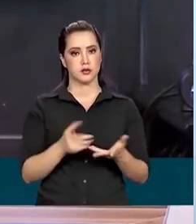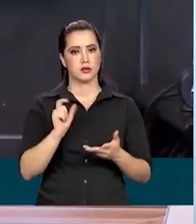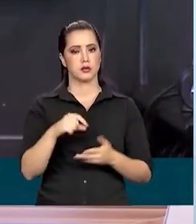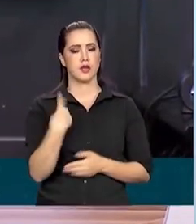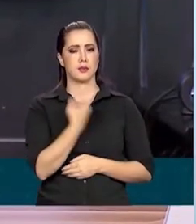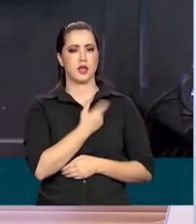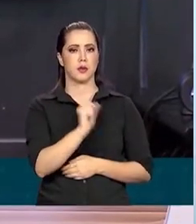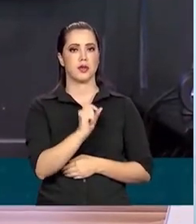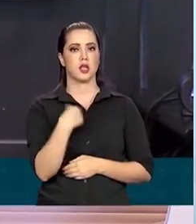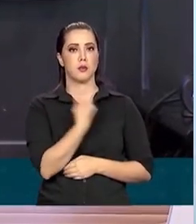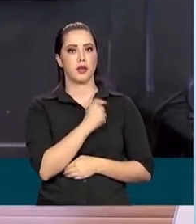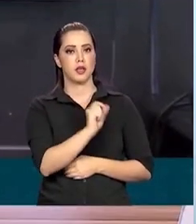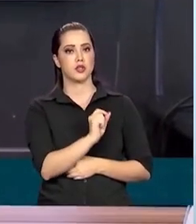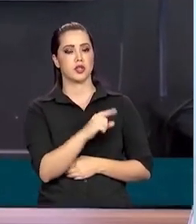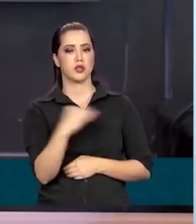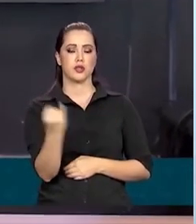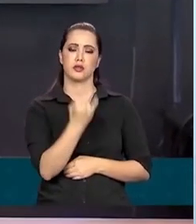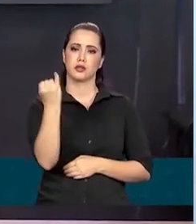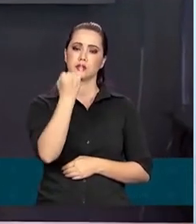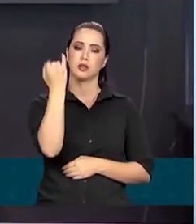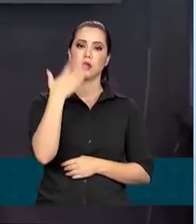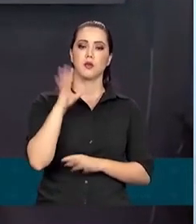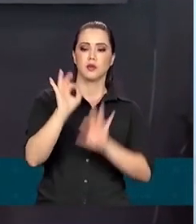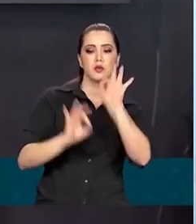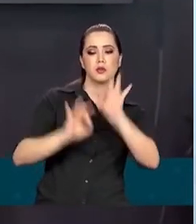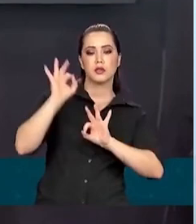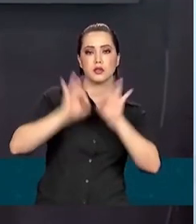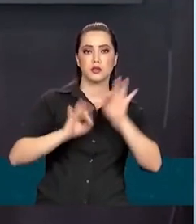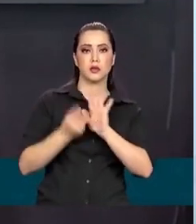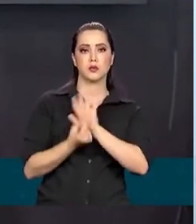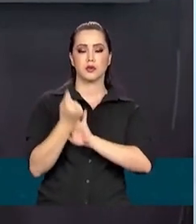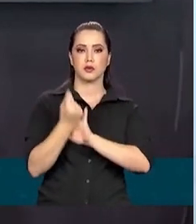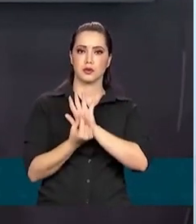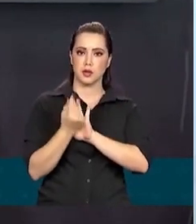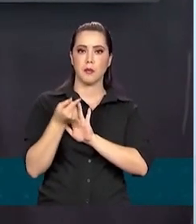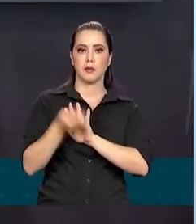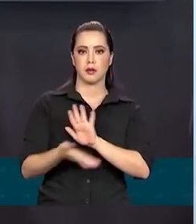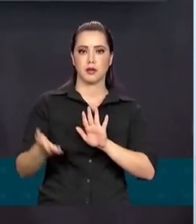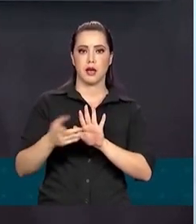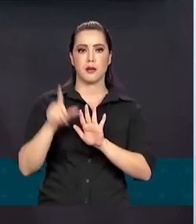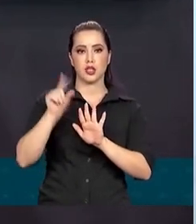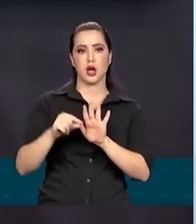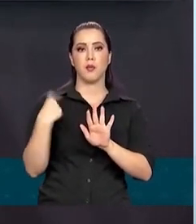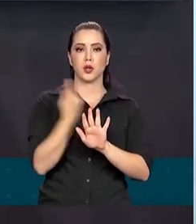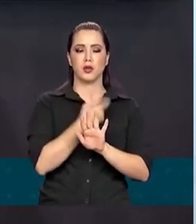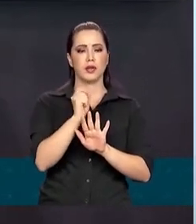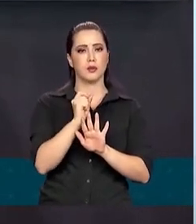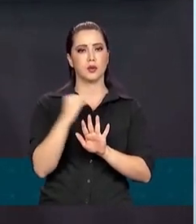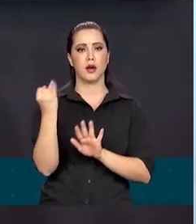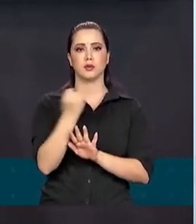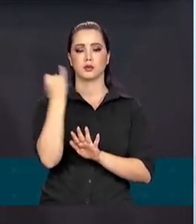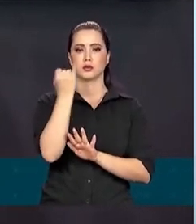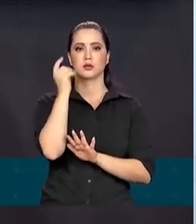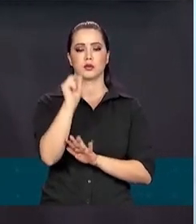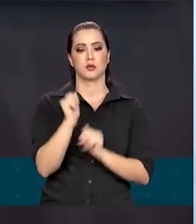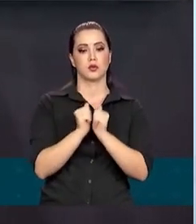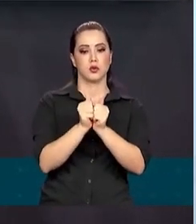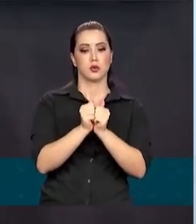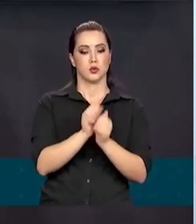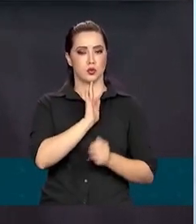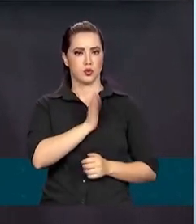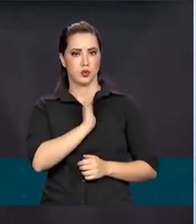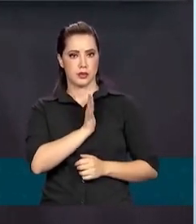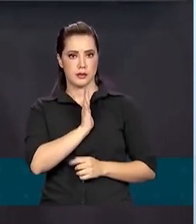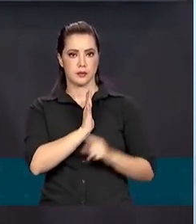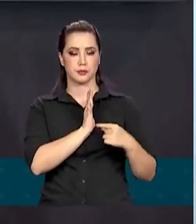Nós sabemos o quanto é importante o Ministério do Planejamento e Orçamento, né? O ministério que é, ao lado do Ministério da Fazenda, o